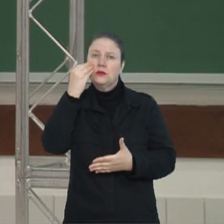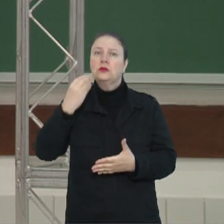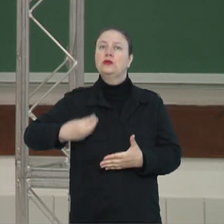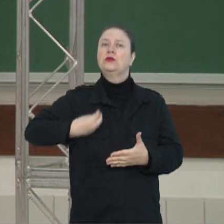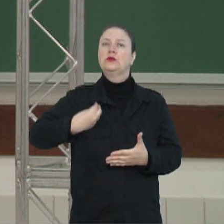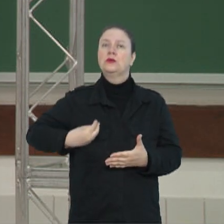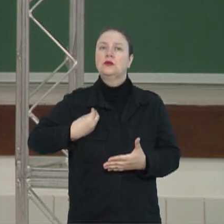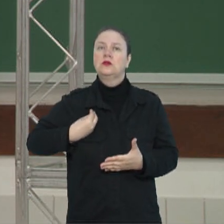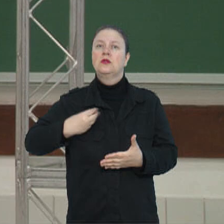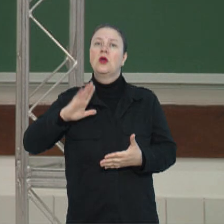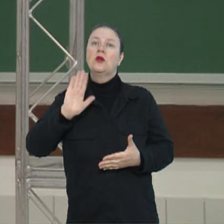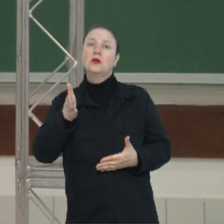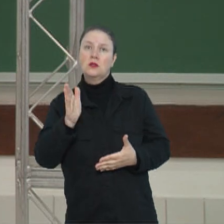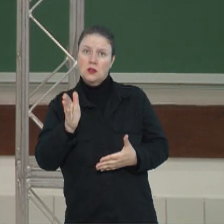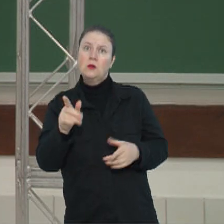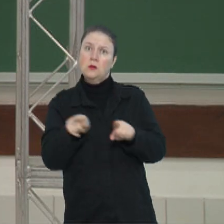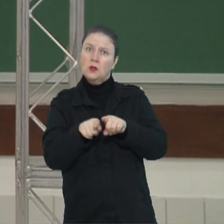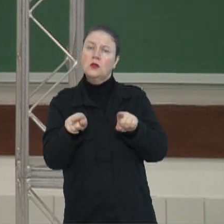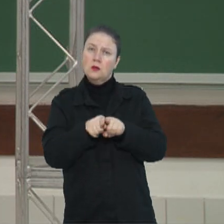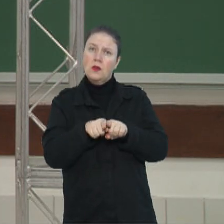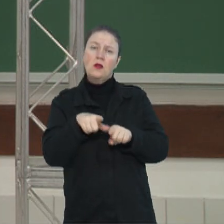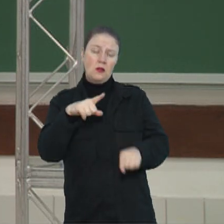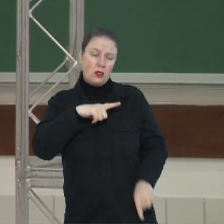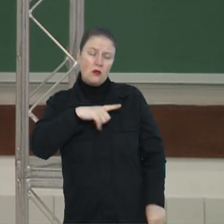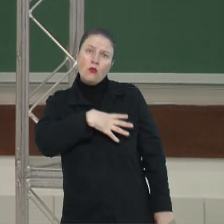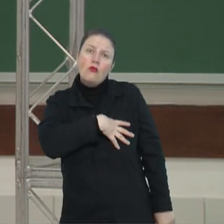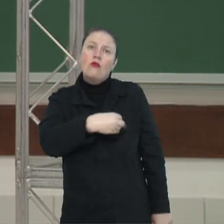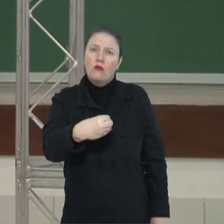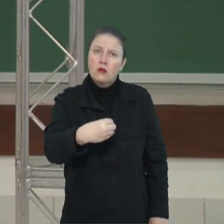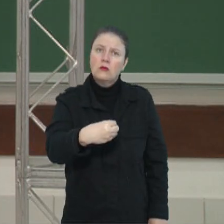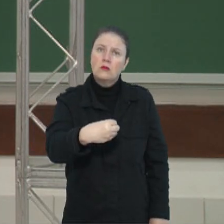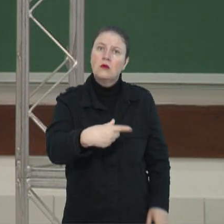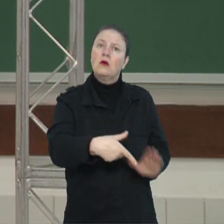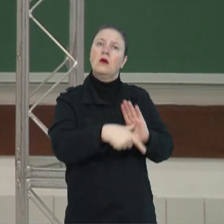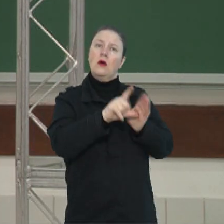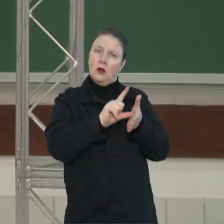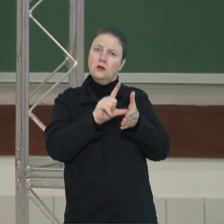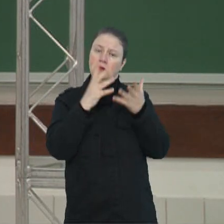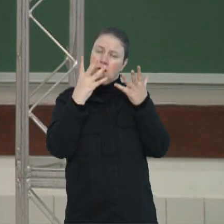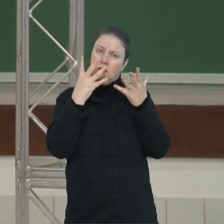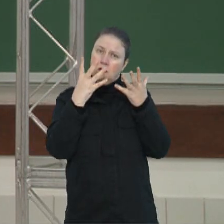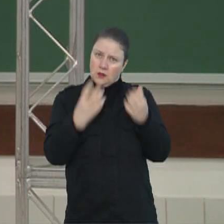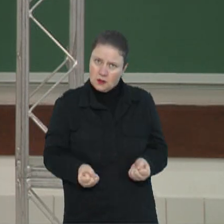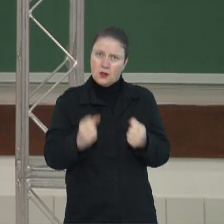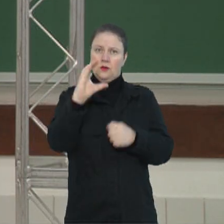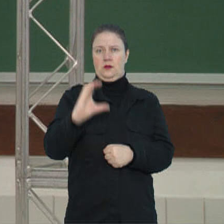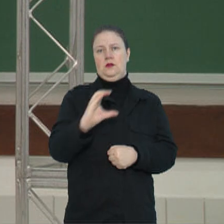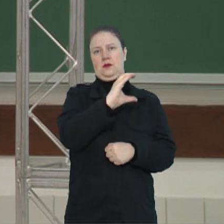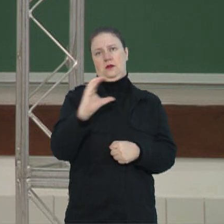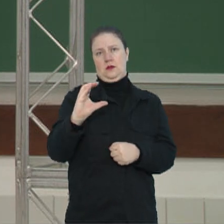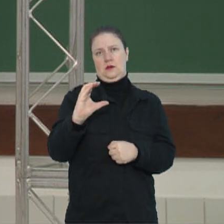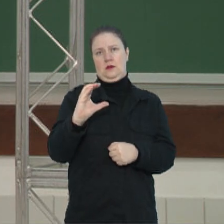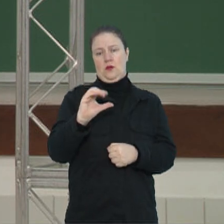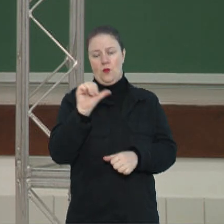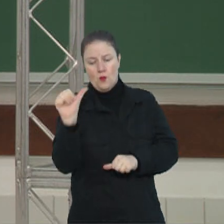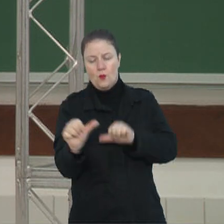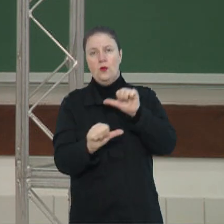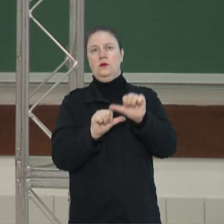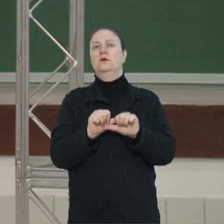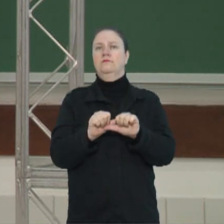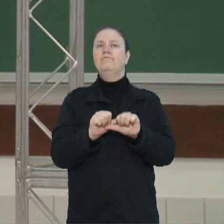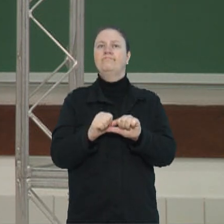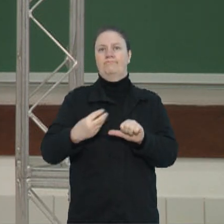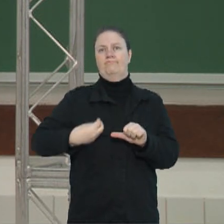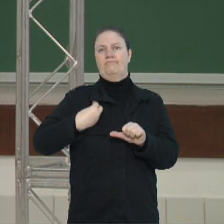chegou, inclusive, a ter um filho, né? Chamado Adeodato, tá? E o que ele relata nesse livro, de uma forma bem angustiante, é de que na